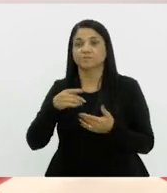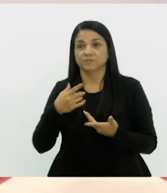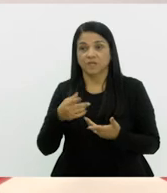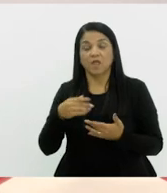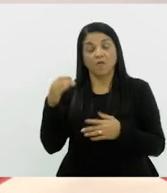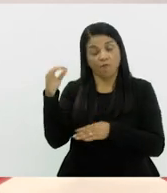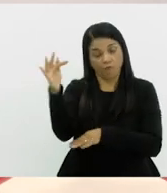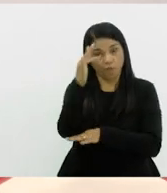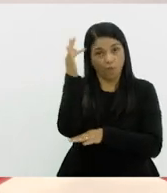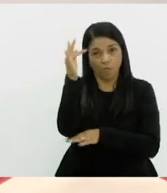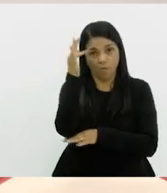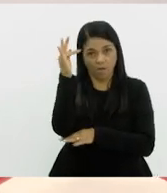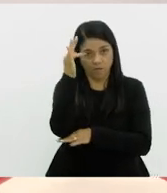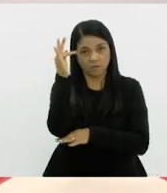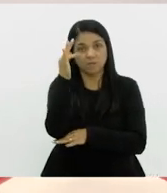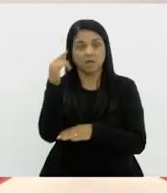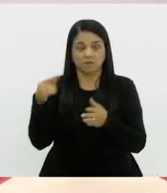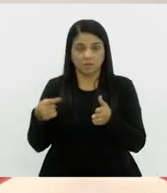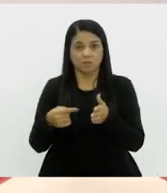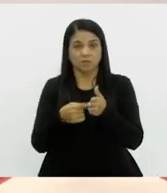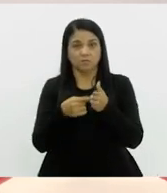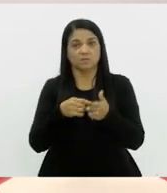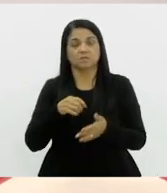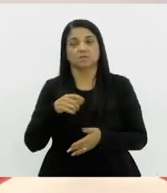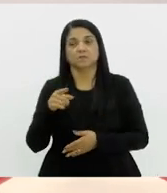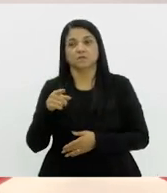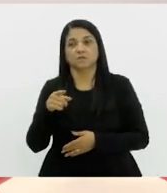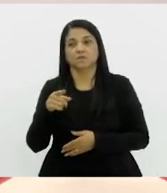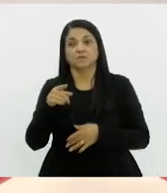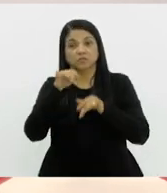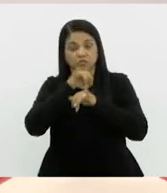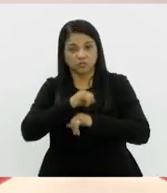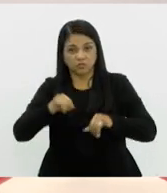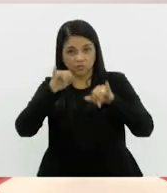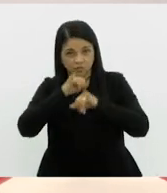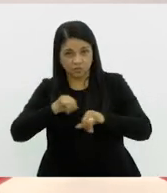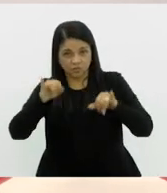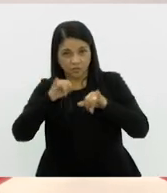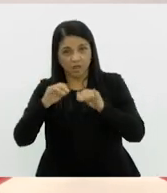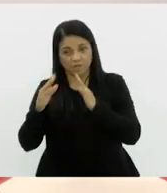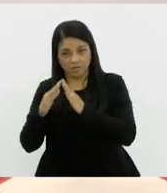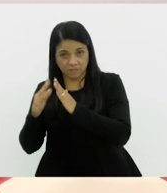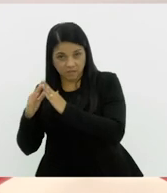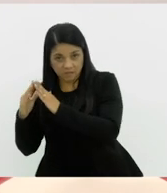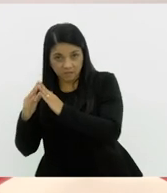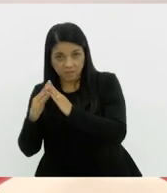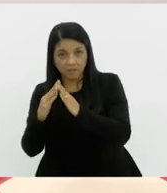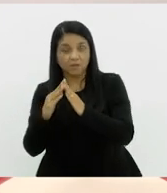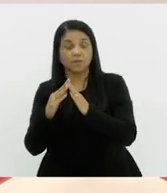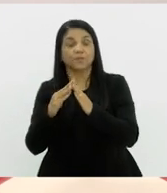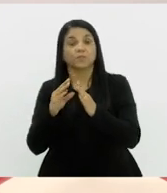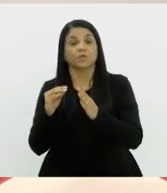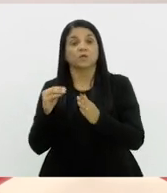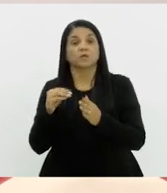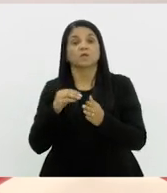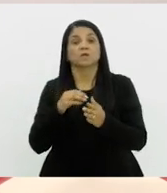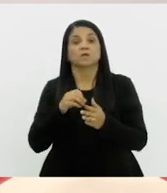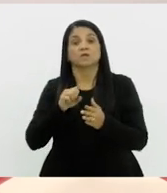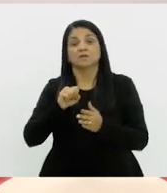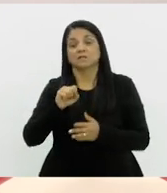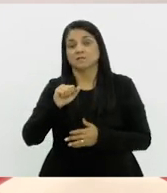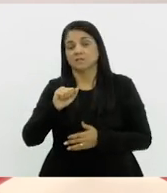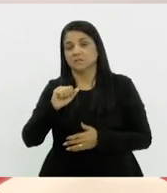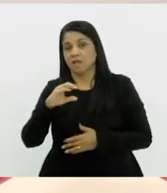muito importante. Né? Então, coloca lá, saque, quando vocês forem divulgar lá para os vizinhos, para a vizinhança, então coloca lá, o saque do MPF